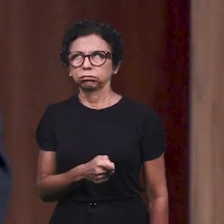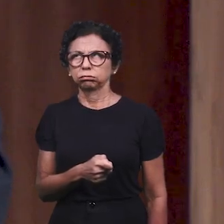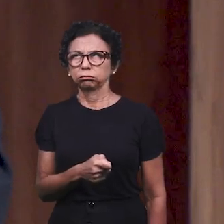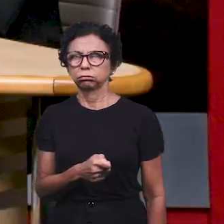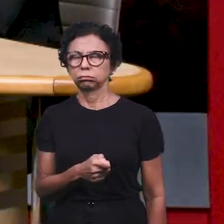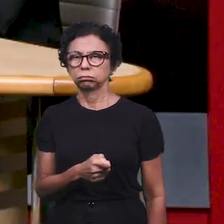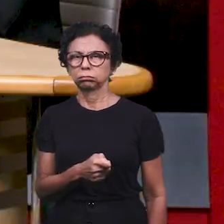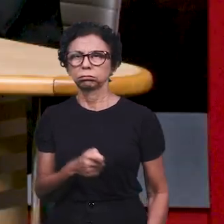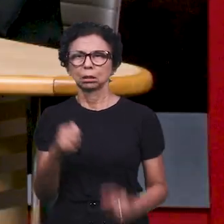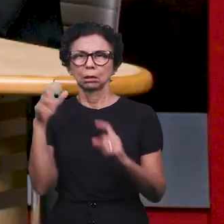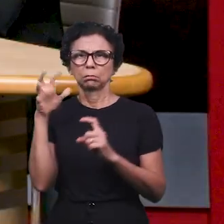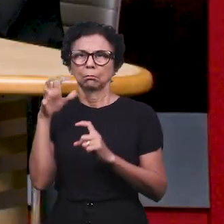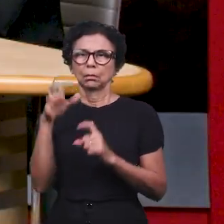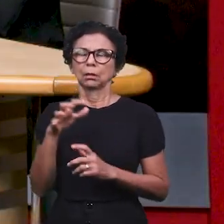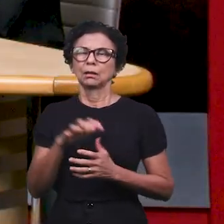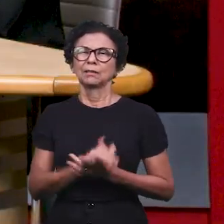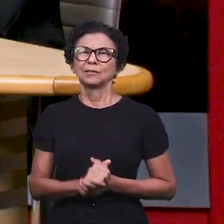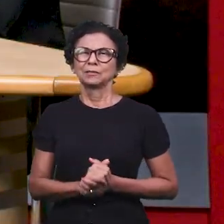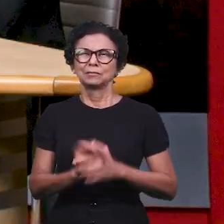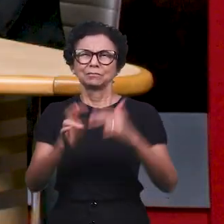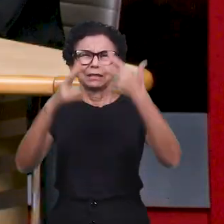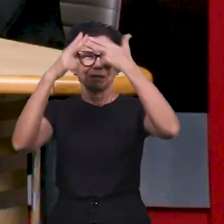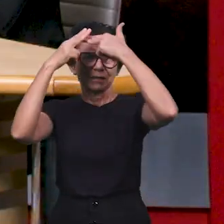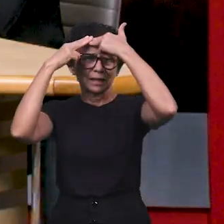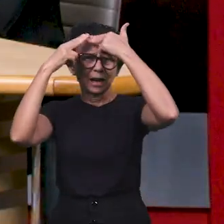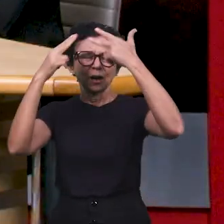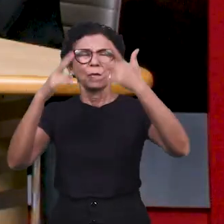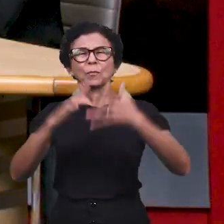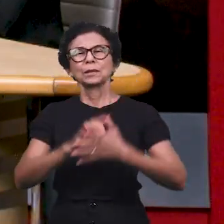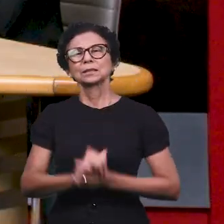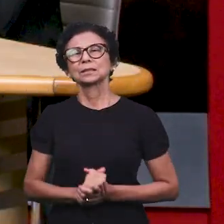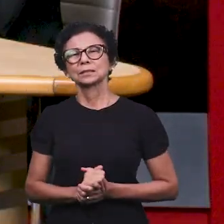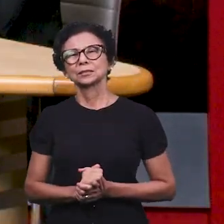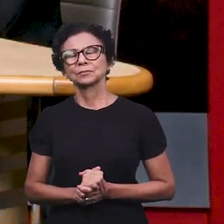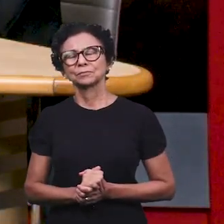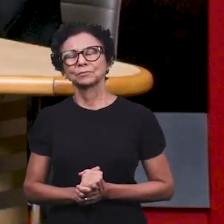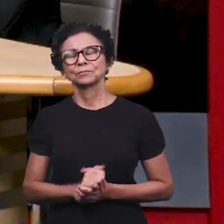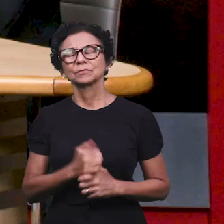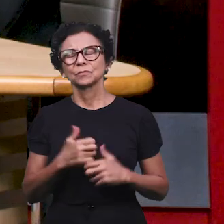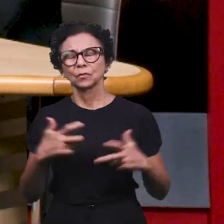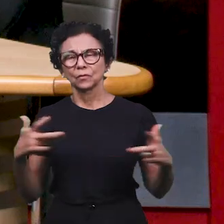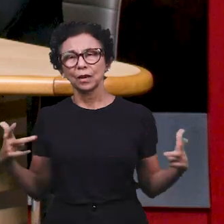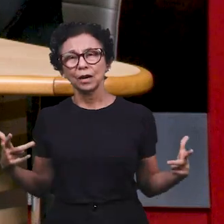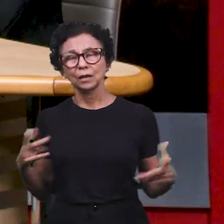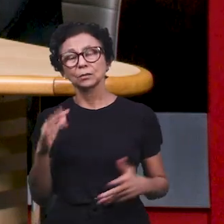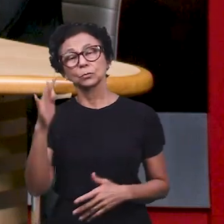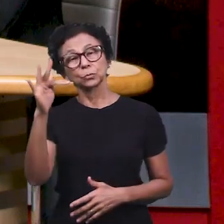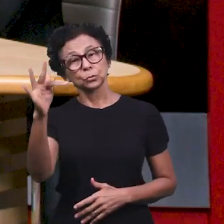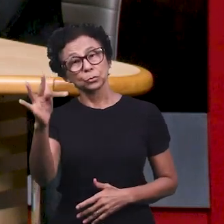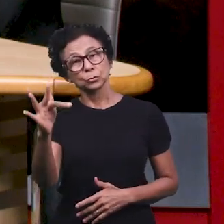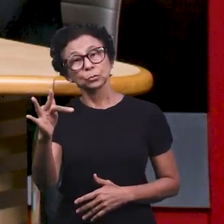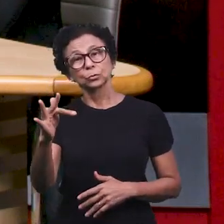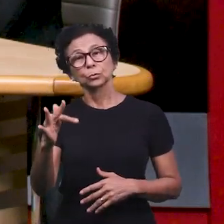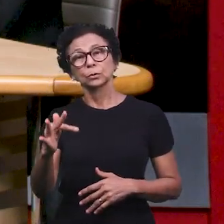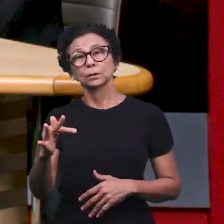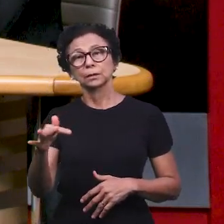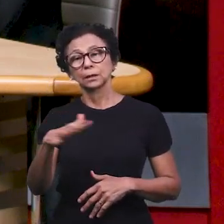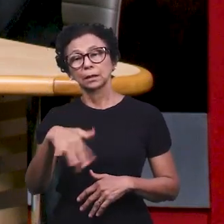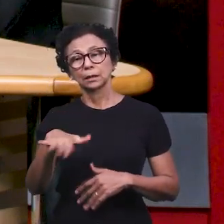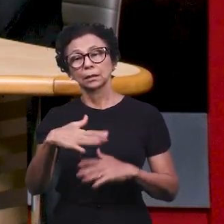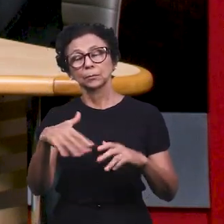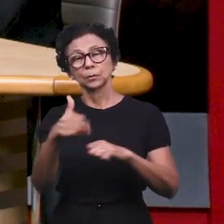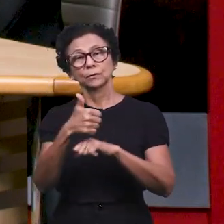bom. Gera então, traumas. Gera traumas, gera bloqueios. E isso vai afetar amanhã ele na vida